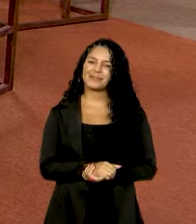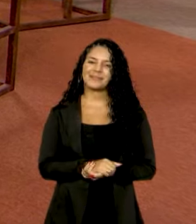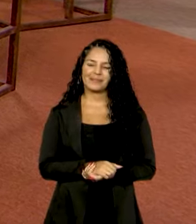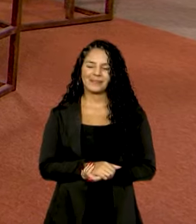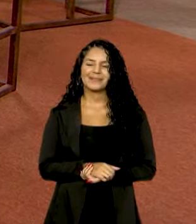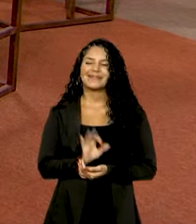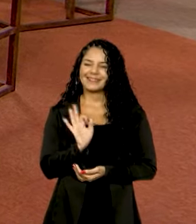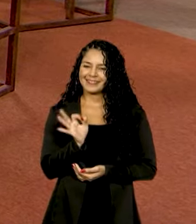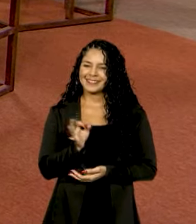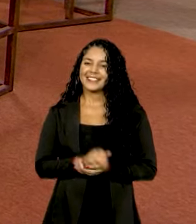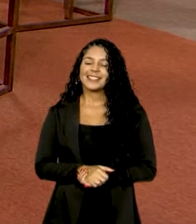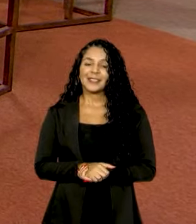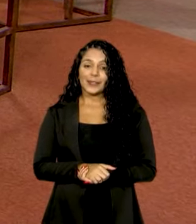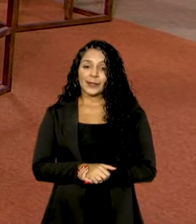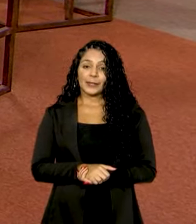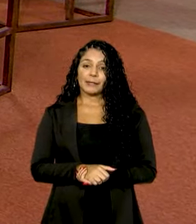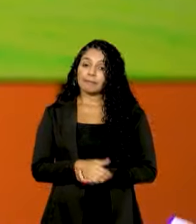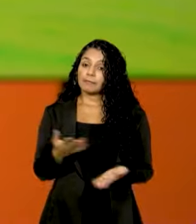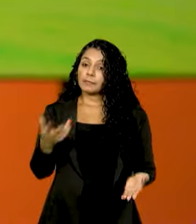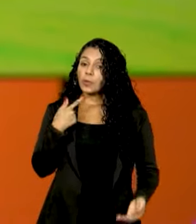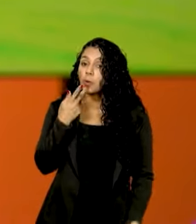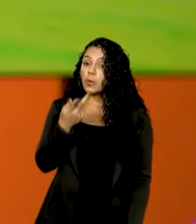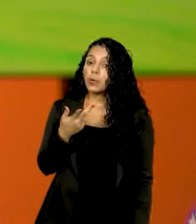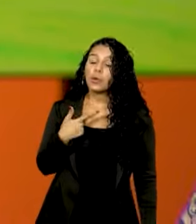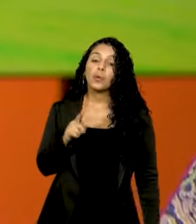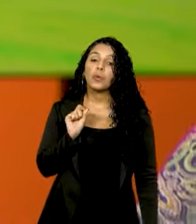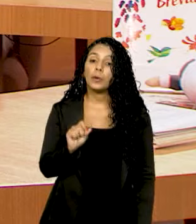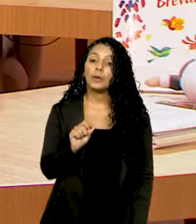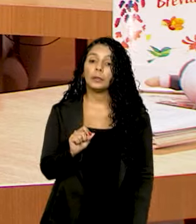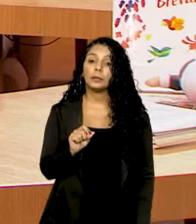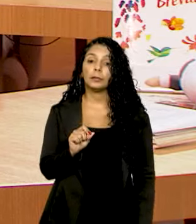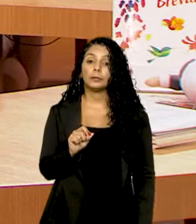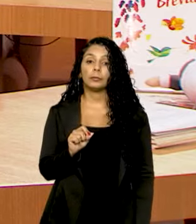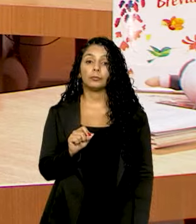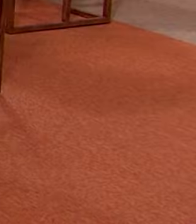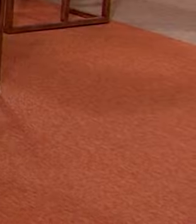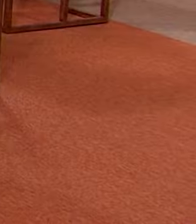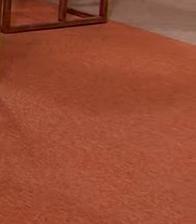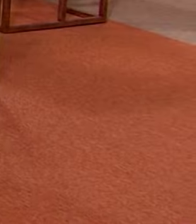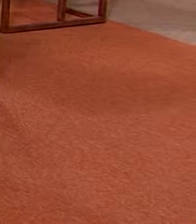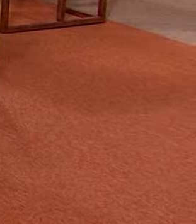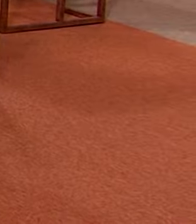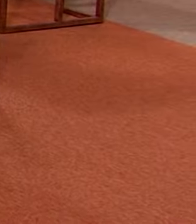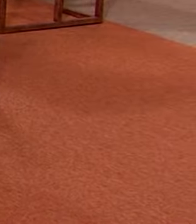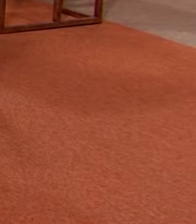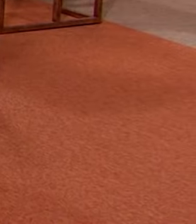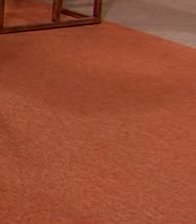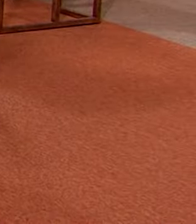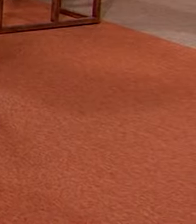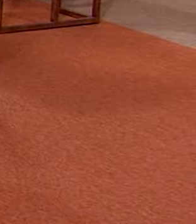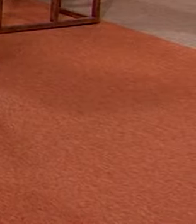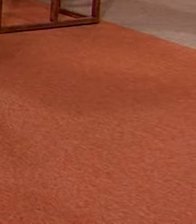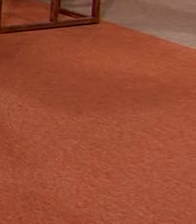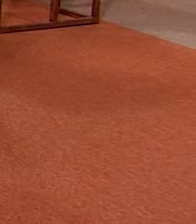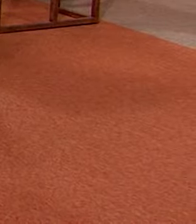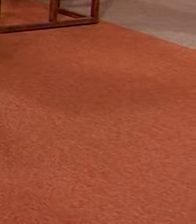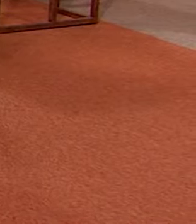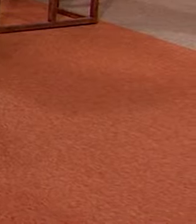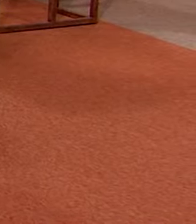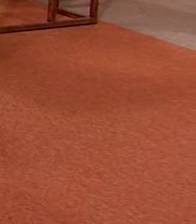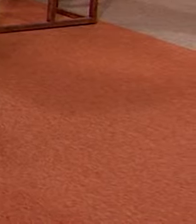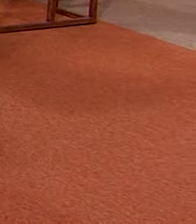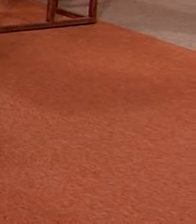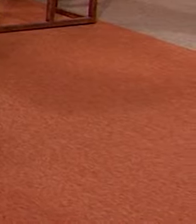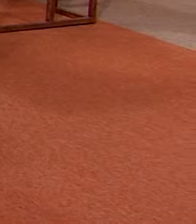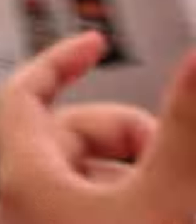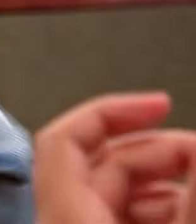coisa também. Aí eu revisitei, olha só. E aí o público-alvo... Eu imagino que tem muito professor que vai ficar...